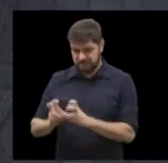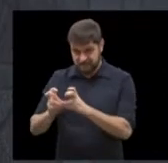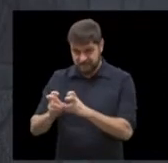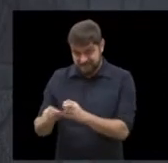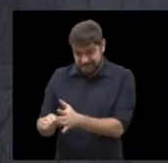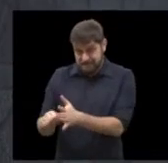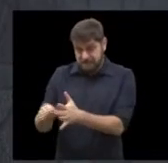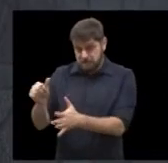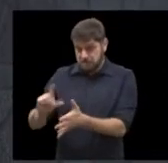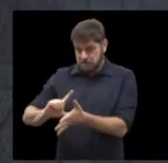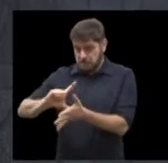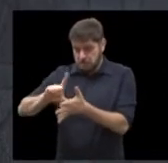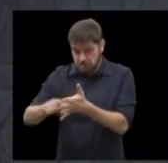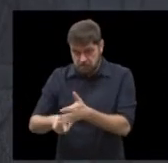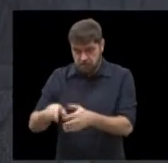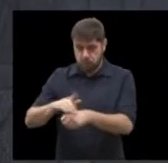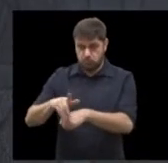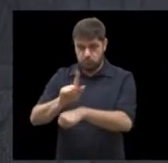pode desenvolver